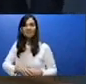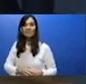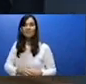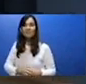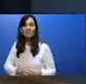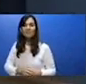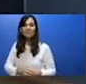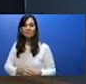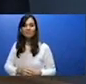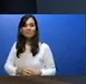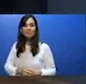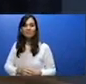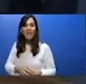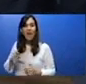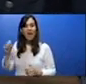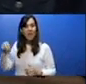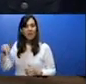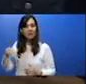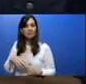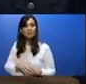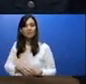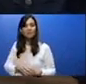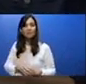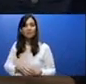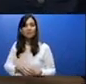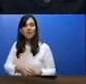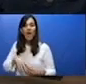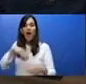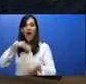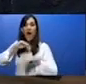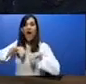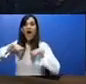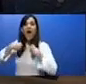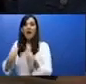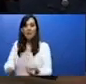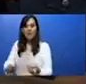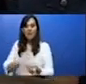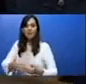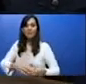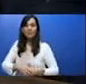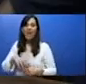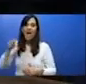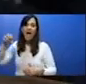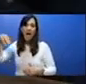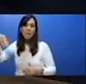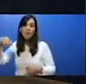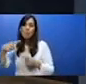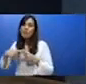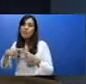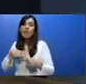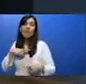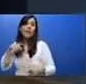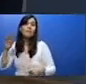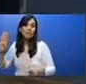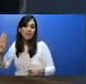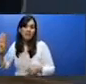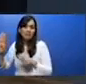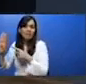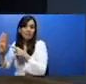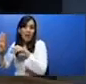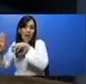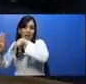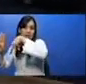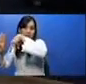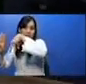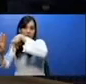Lanterna, AN. E cambalhota, AM, porque tem um B da bola, apareceu um B da